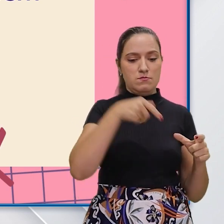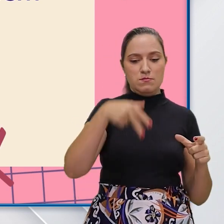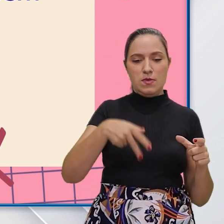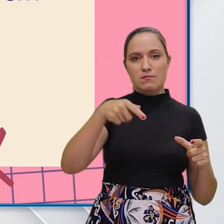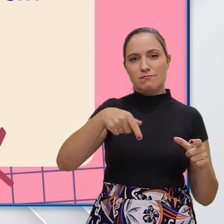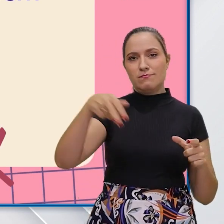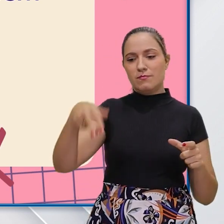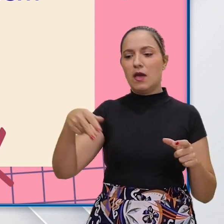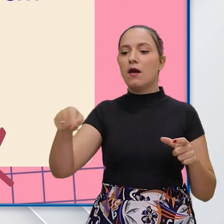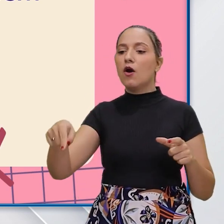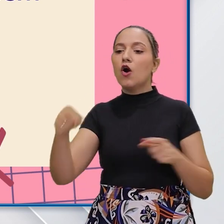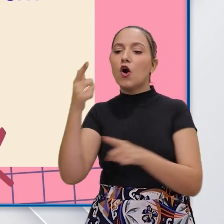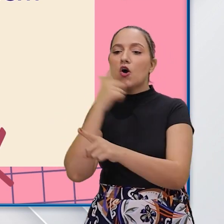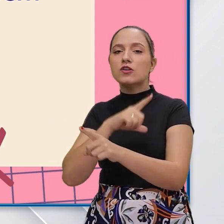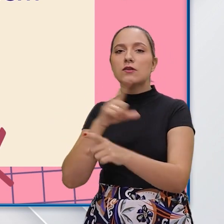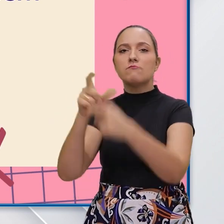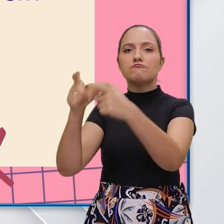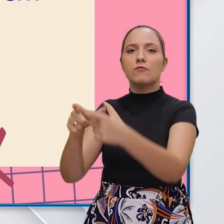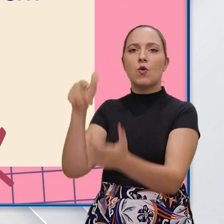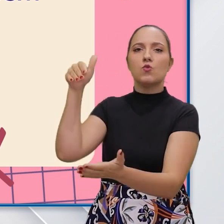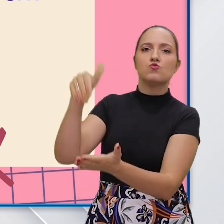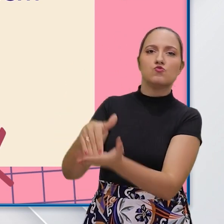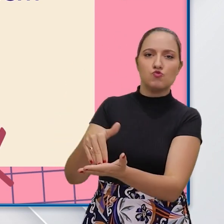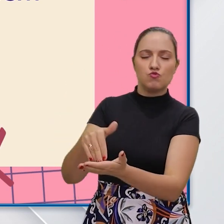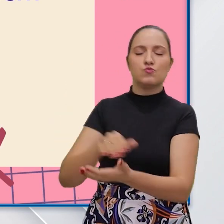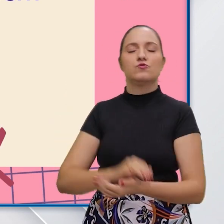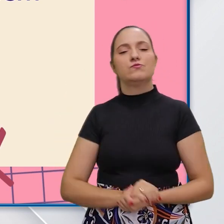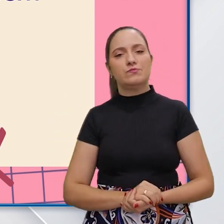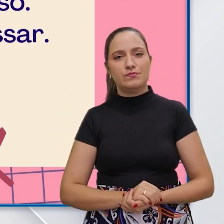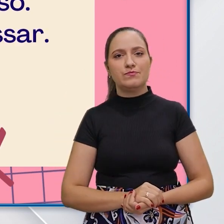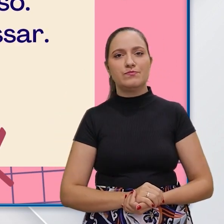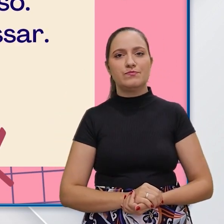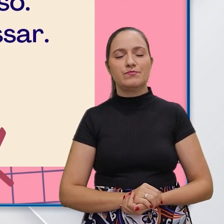final do percurso sem pisar nas linhas.